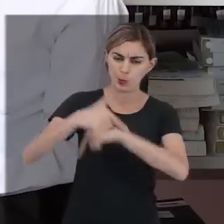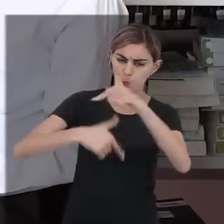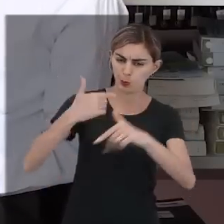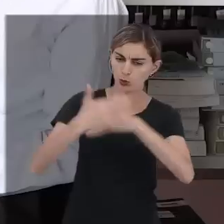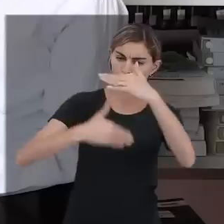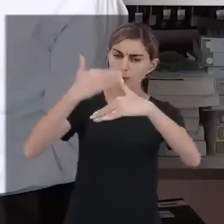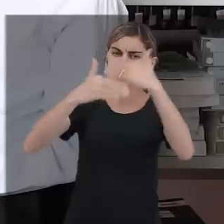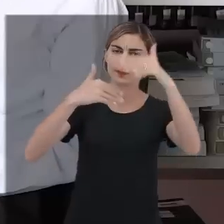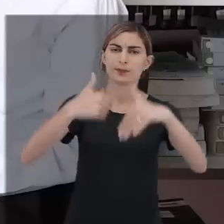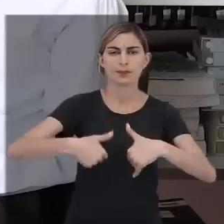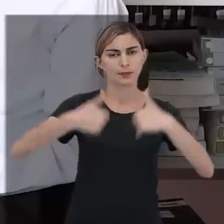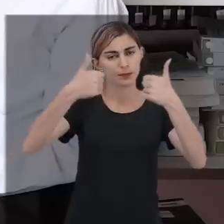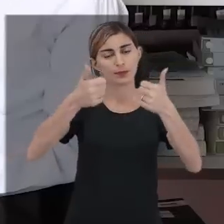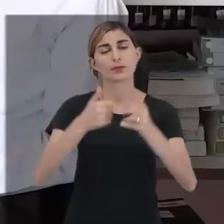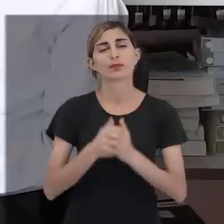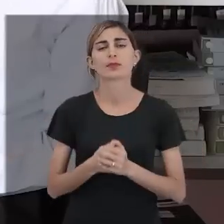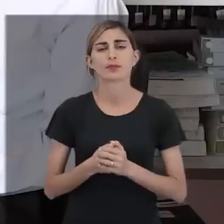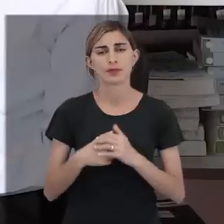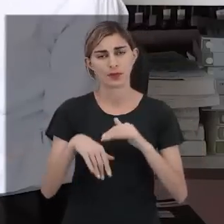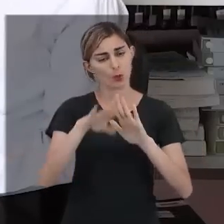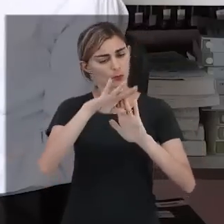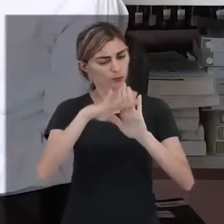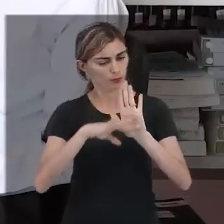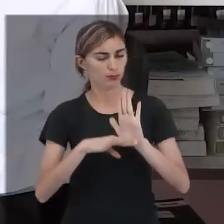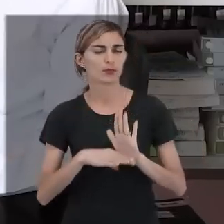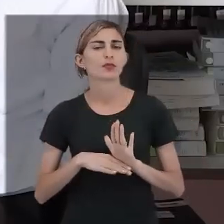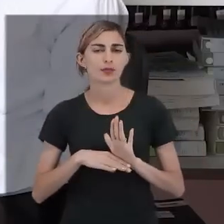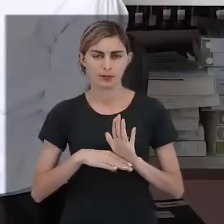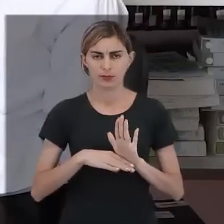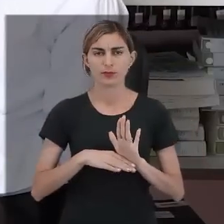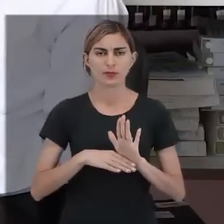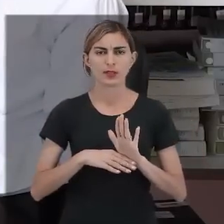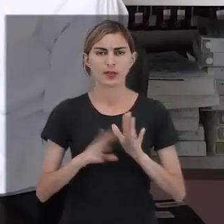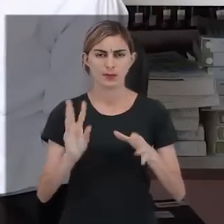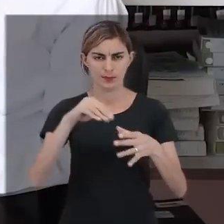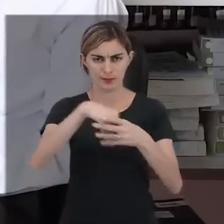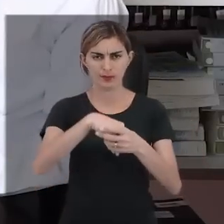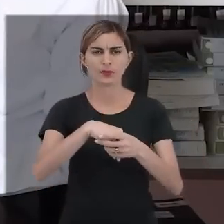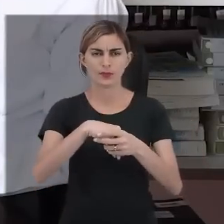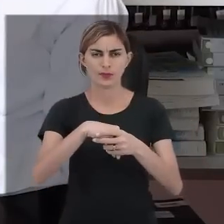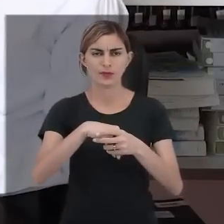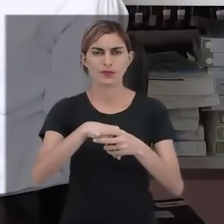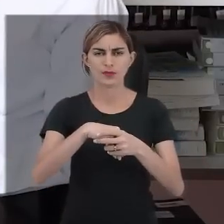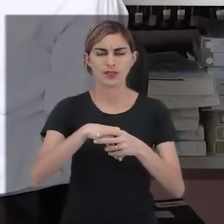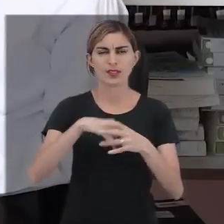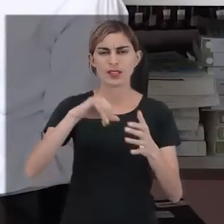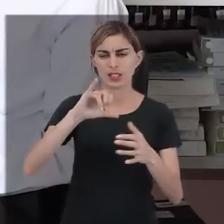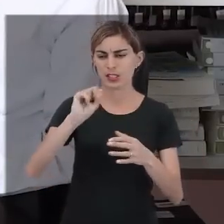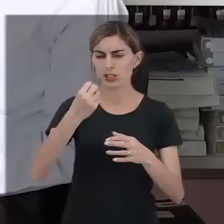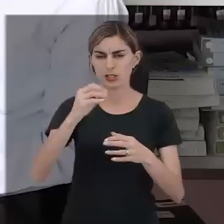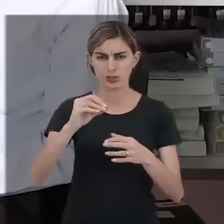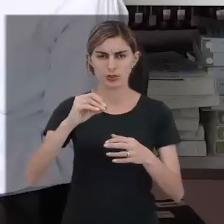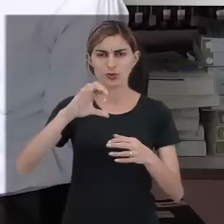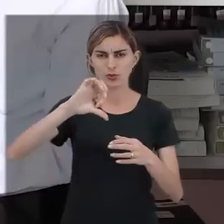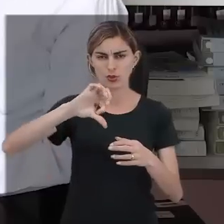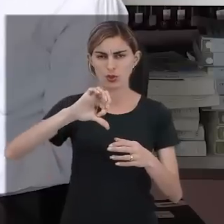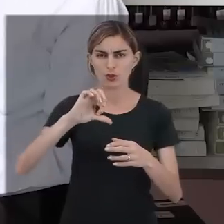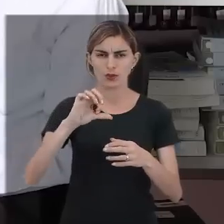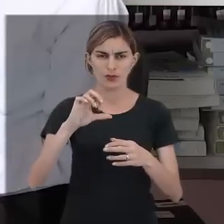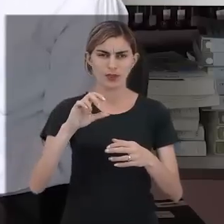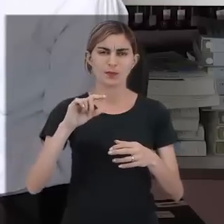produtivo. Então, a padronização, a própria implementação da ISO 9001,